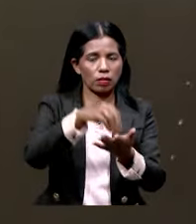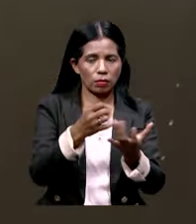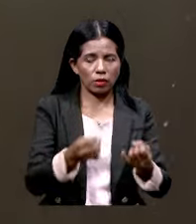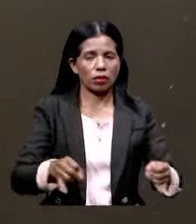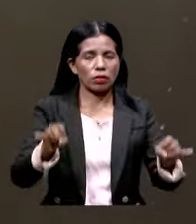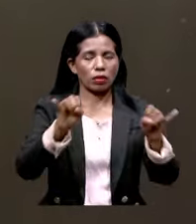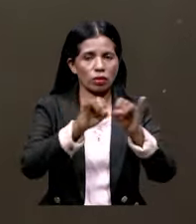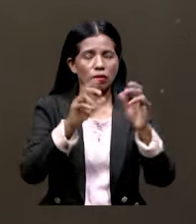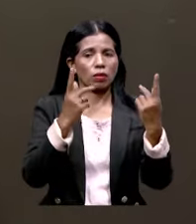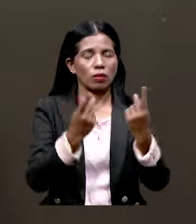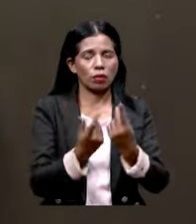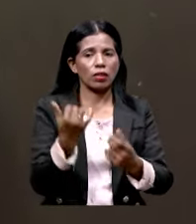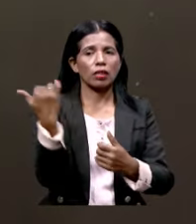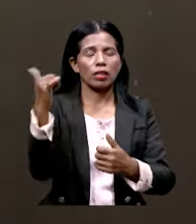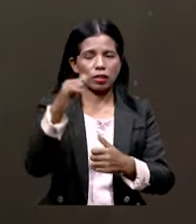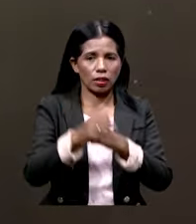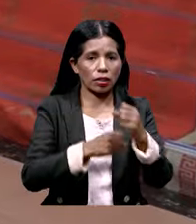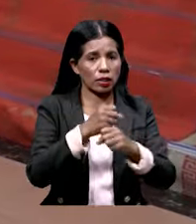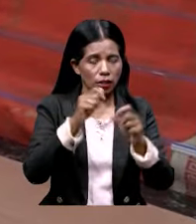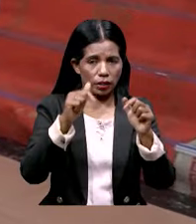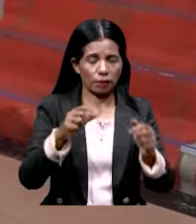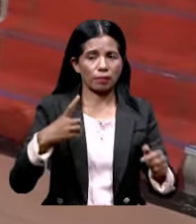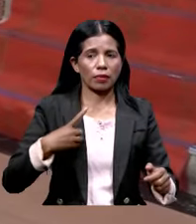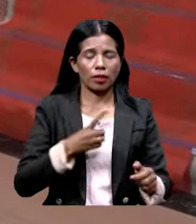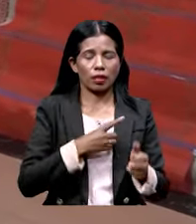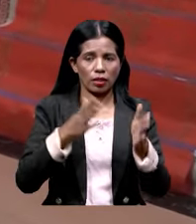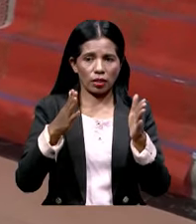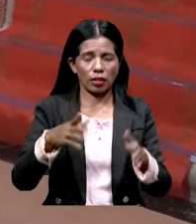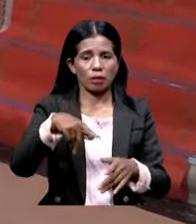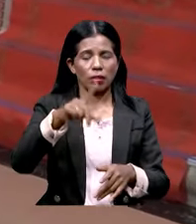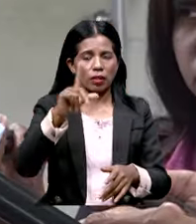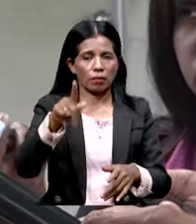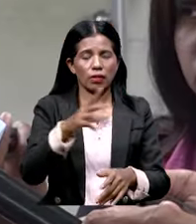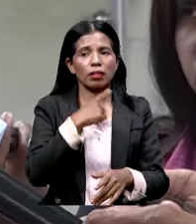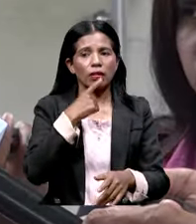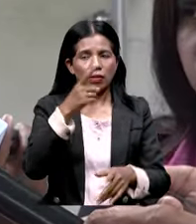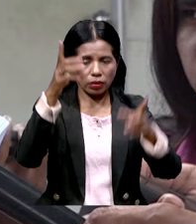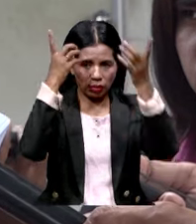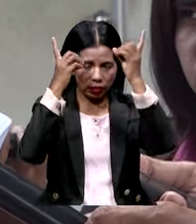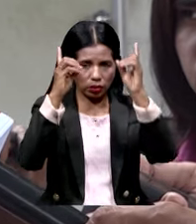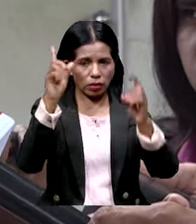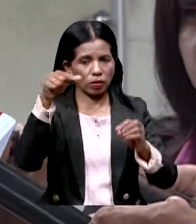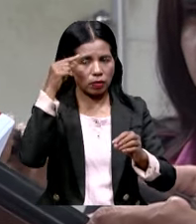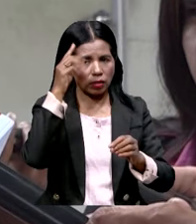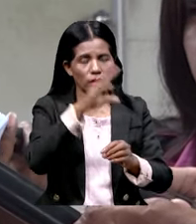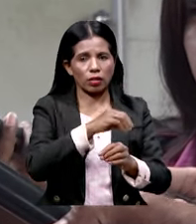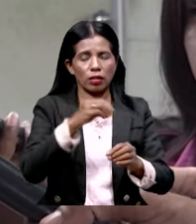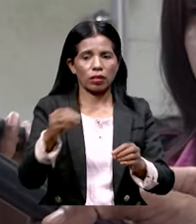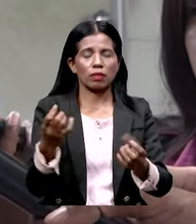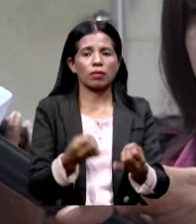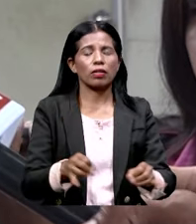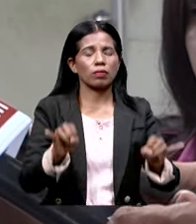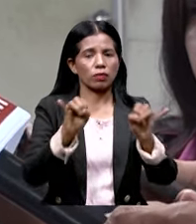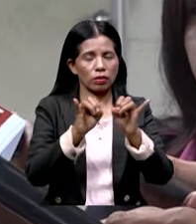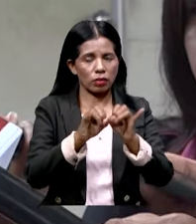no empresa Cira e Atinangne. Deputada bancada PLP, Maria Angelina Sarmento, lamenta a decisão do governo, né? Tama papel instituição no